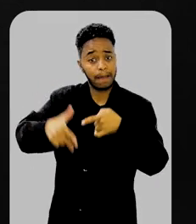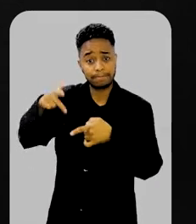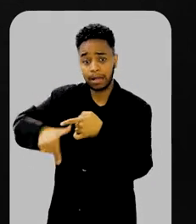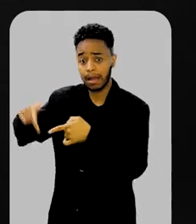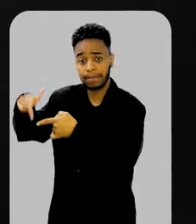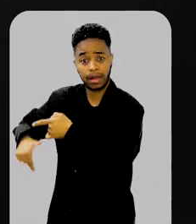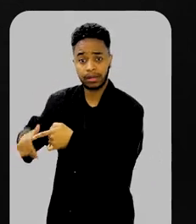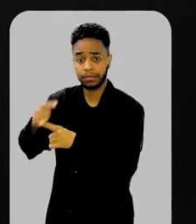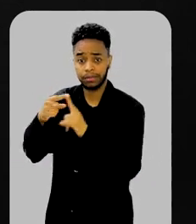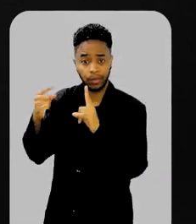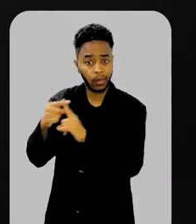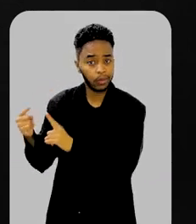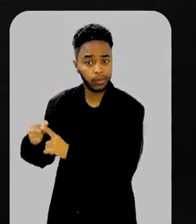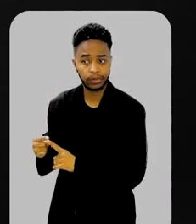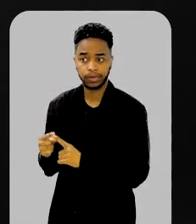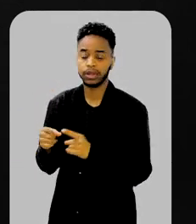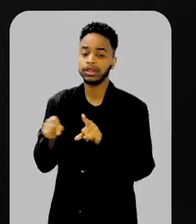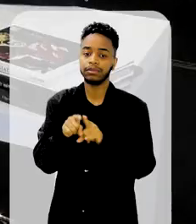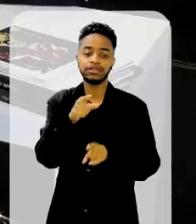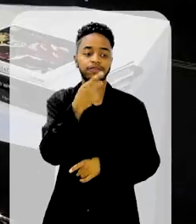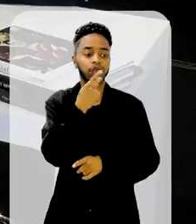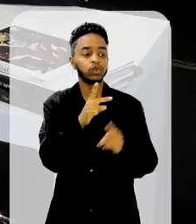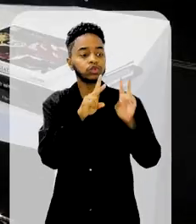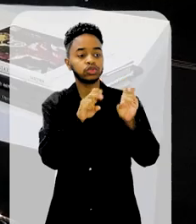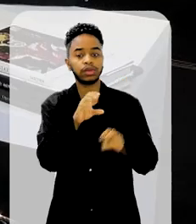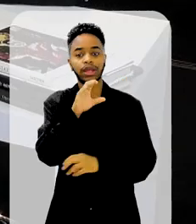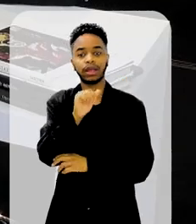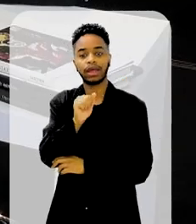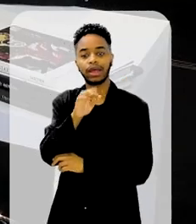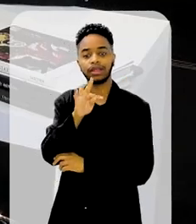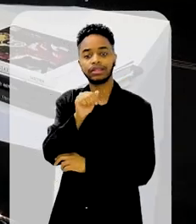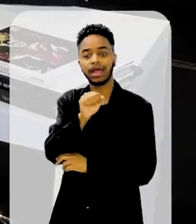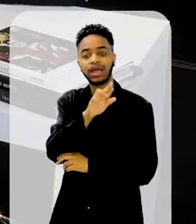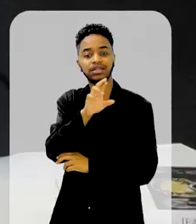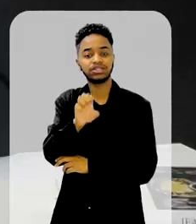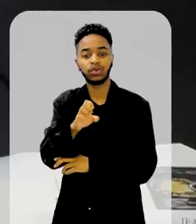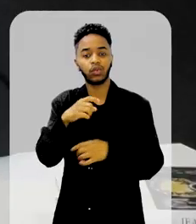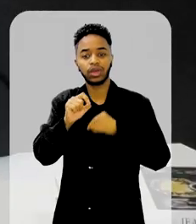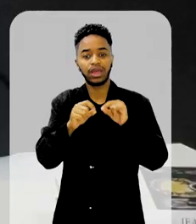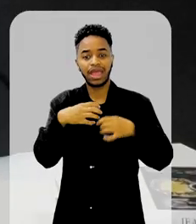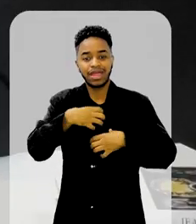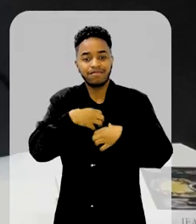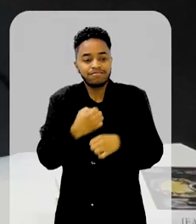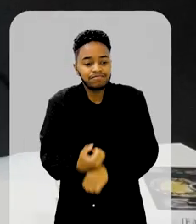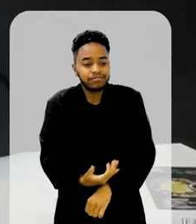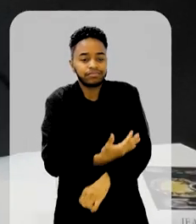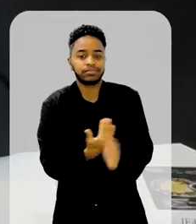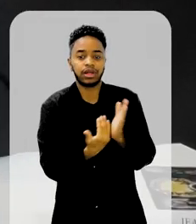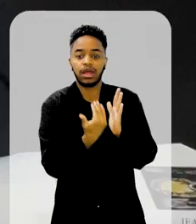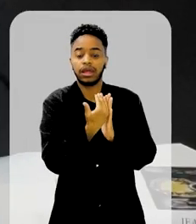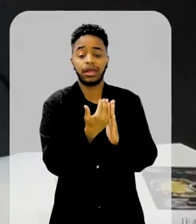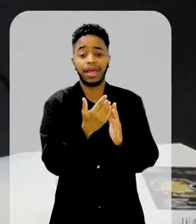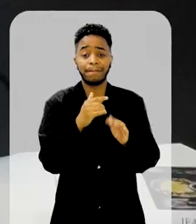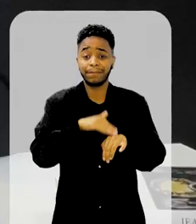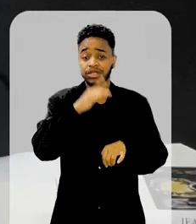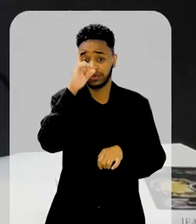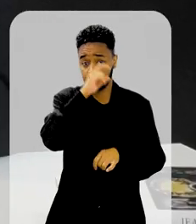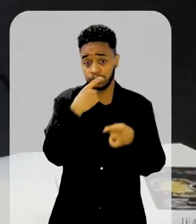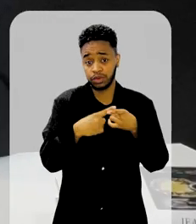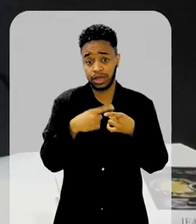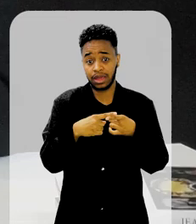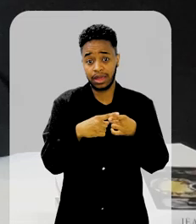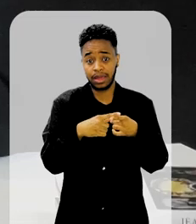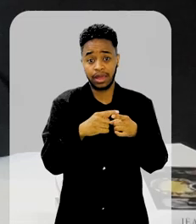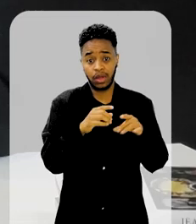que São Paulo se preocupa até mesmo quando você falou de catard essa troca com público lá fica mais difícil porque o público é menor sim